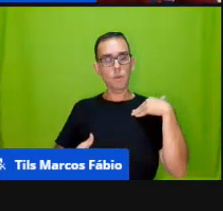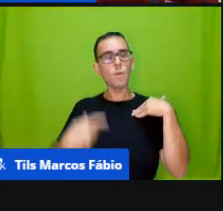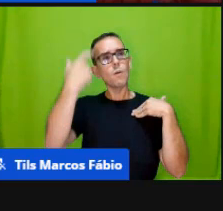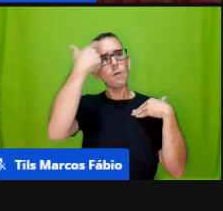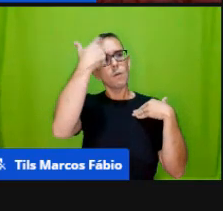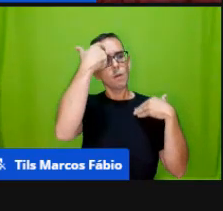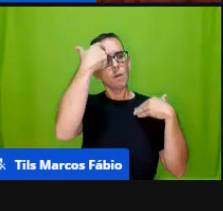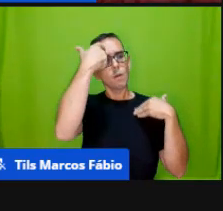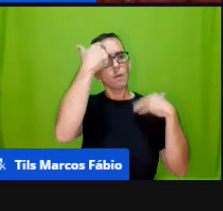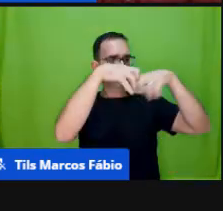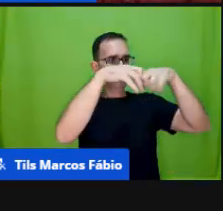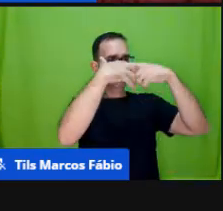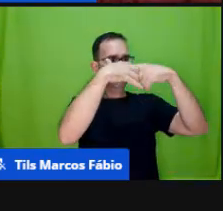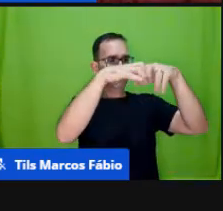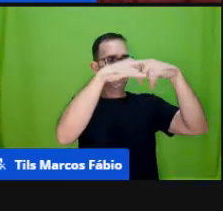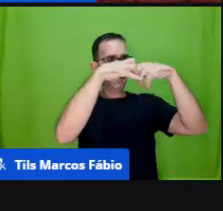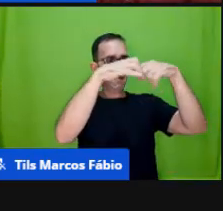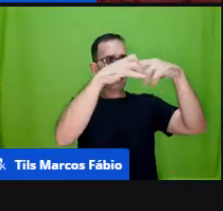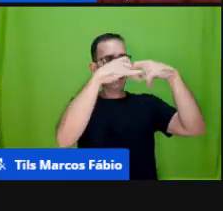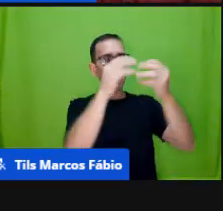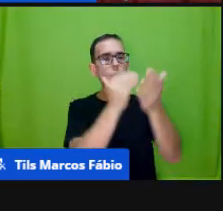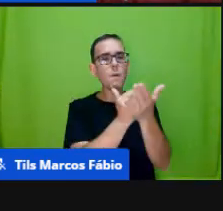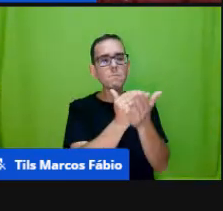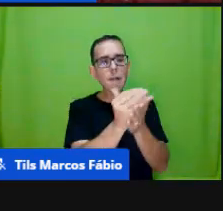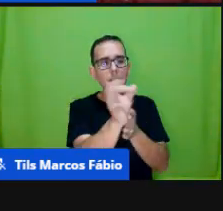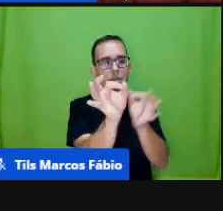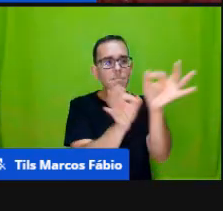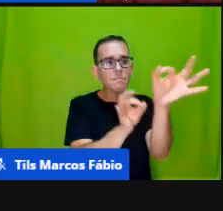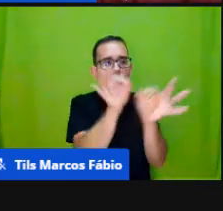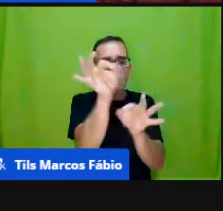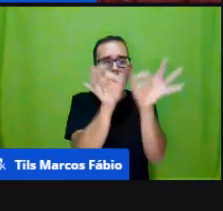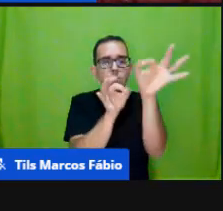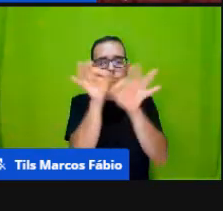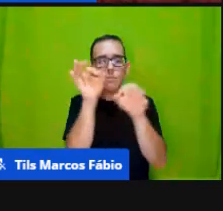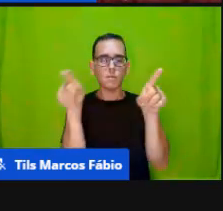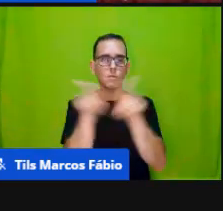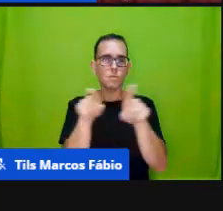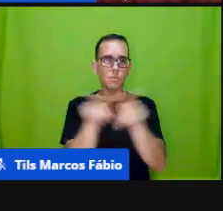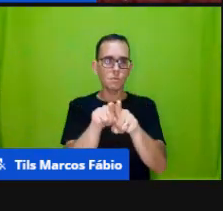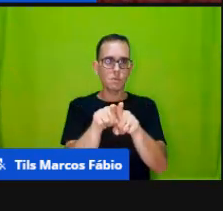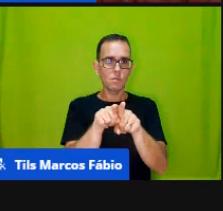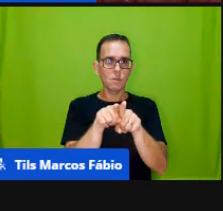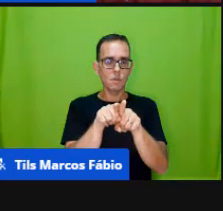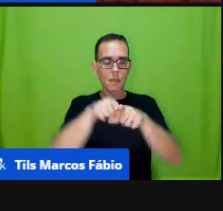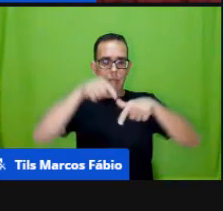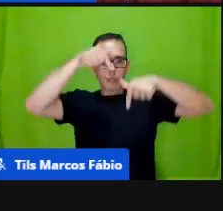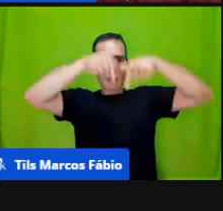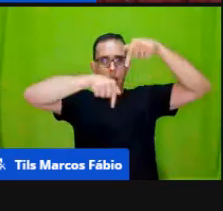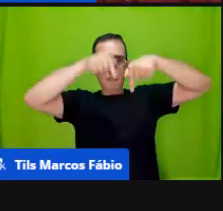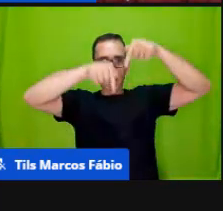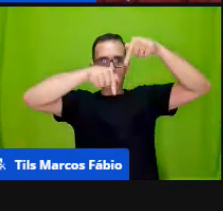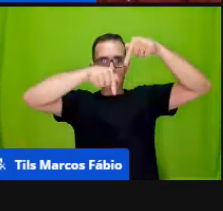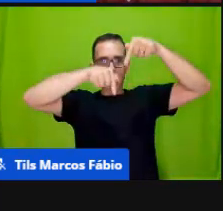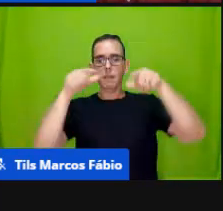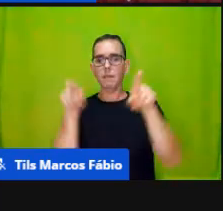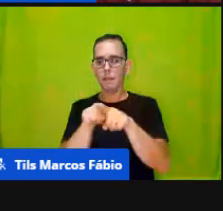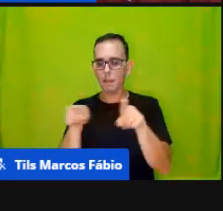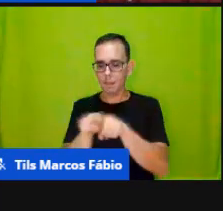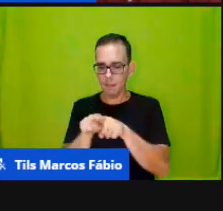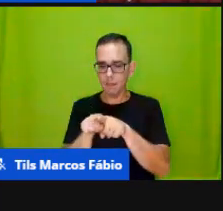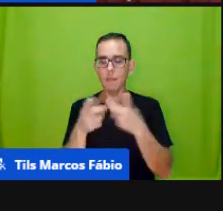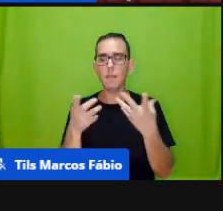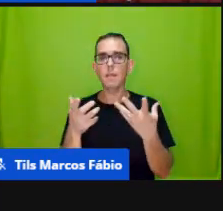cérebro começa a trabalhar as questões tanto químicas como a